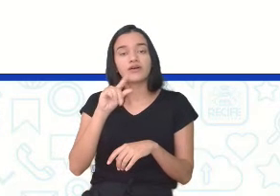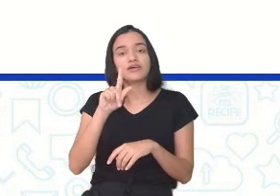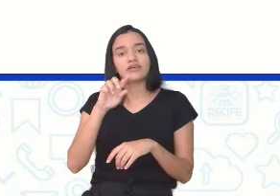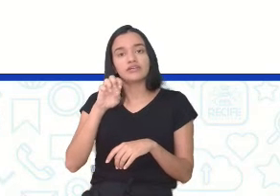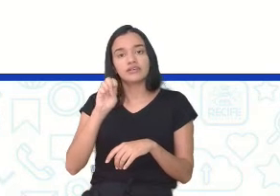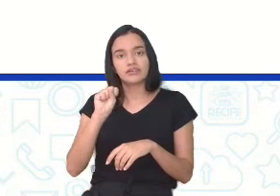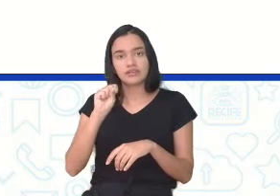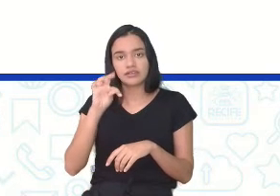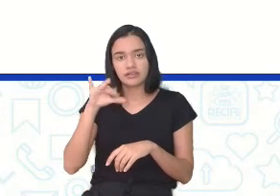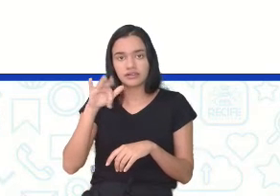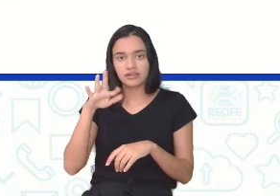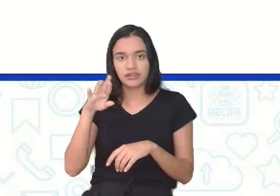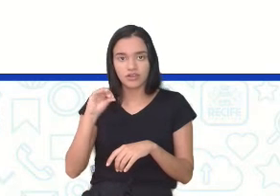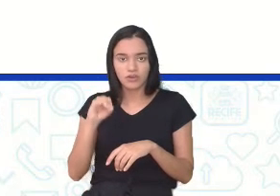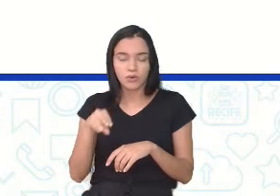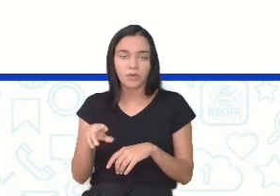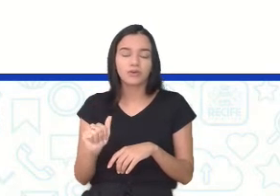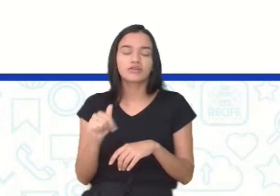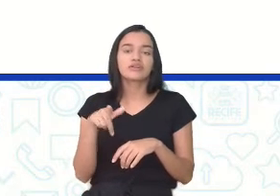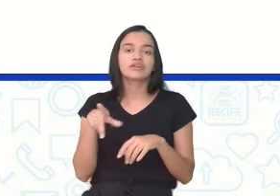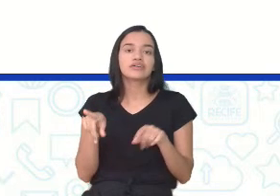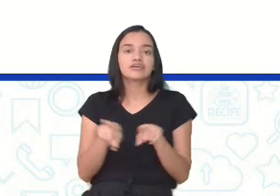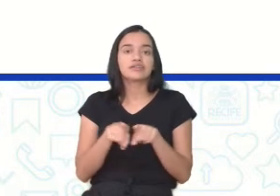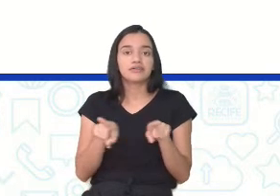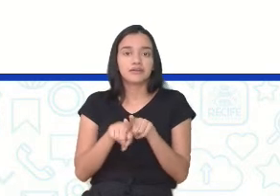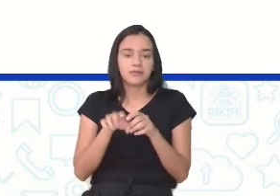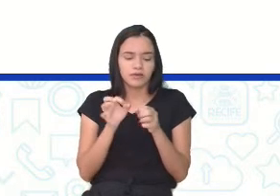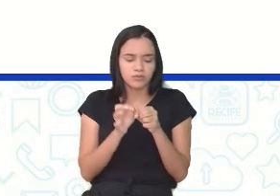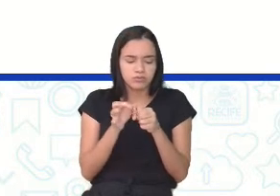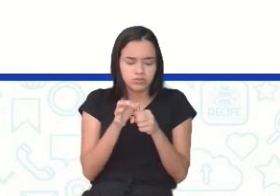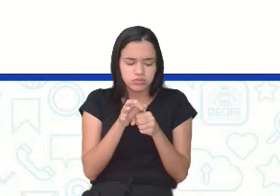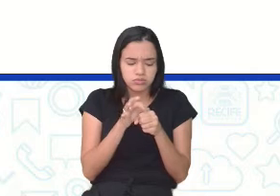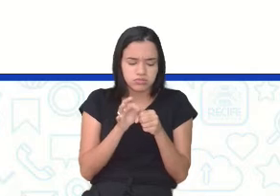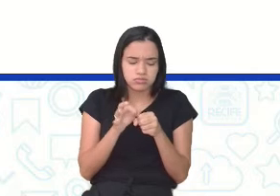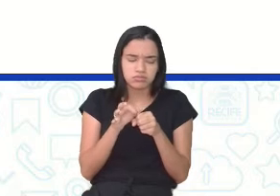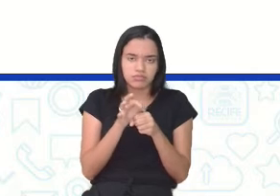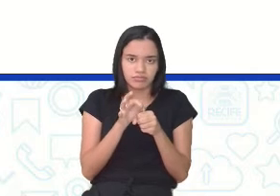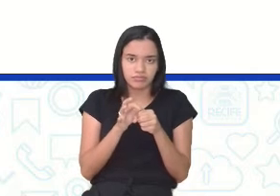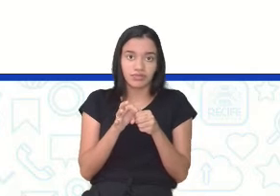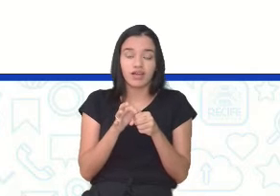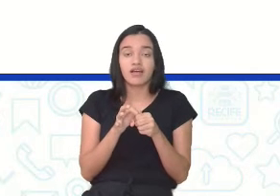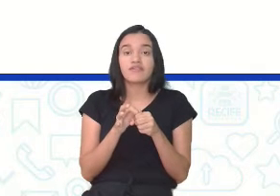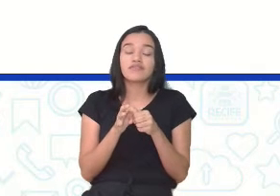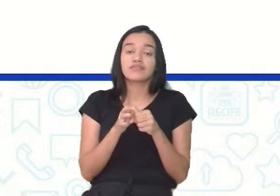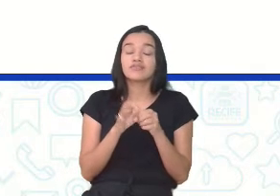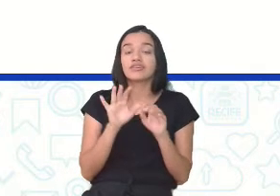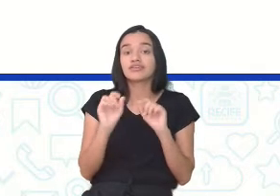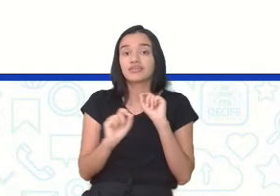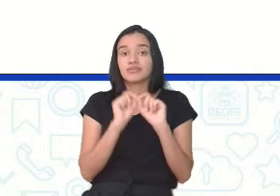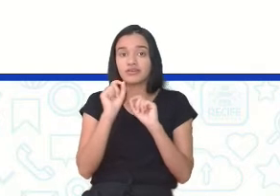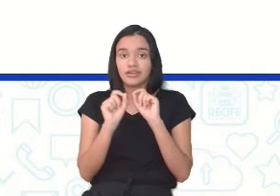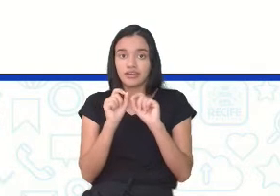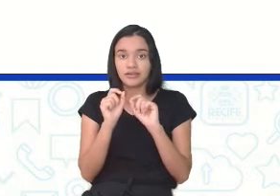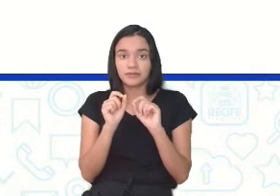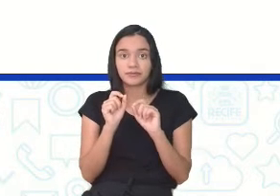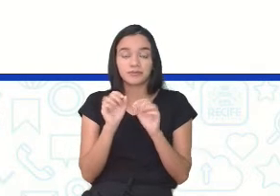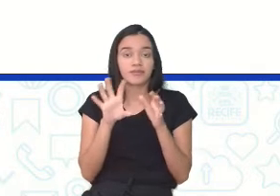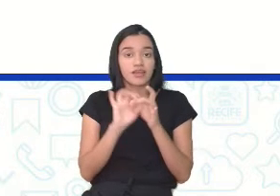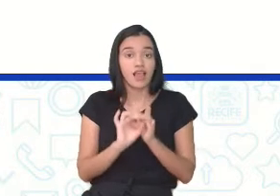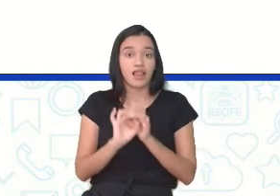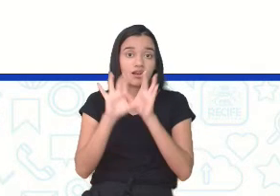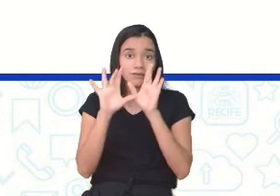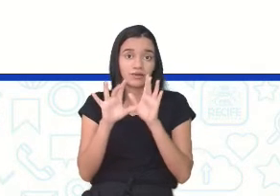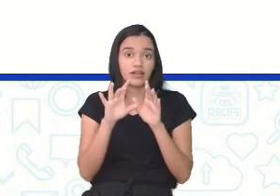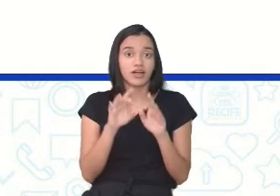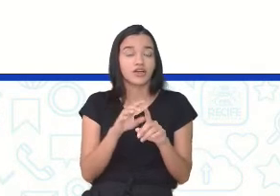estrogênio. Também a produção e armazenação dos óvulos, que vão ser liberados um a cada mês, vão ser